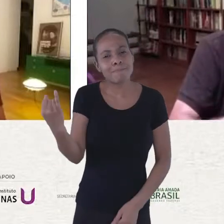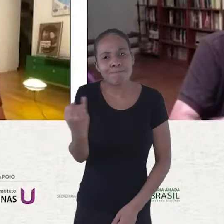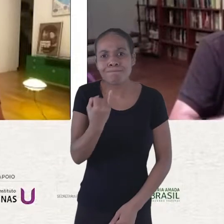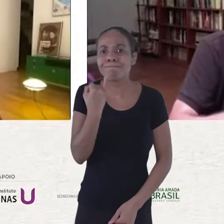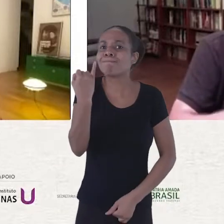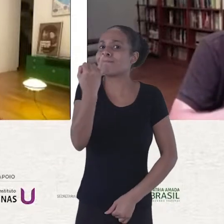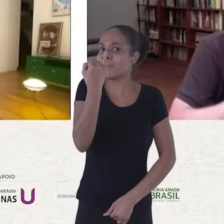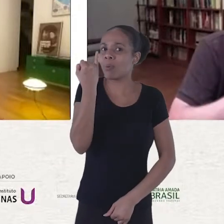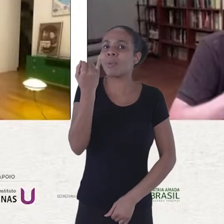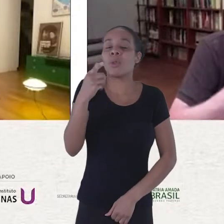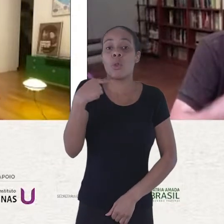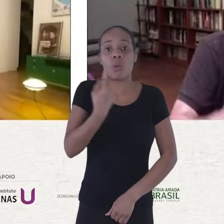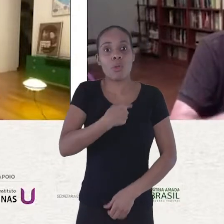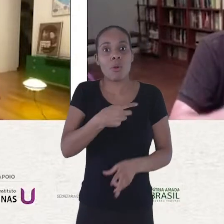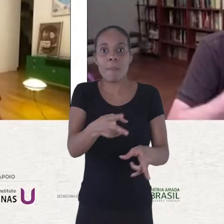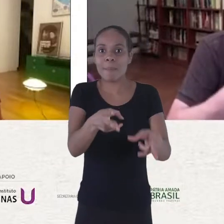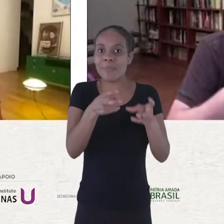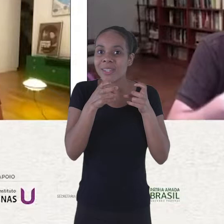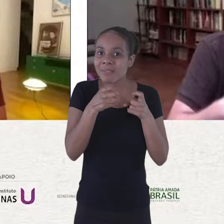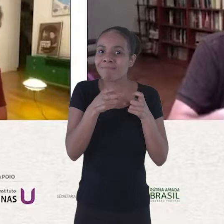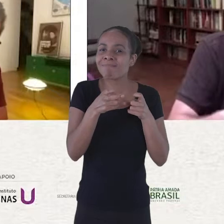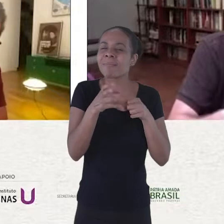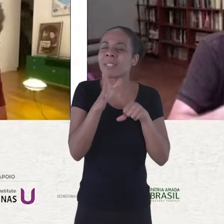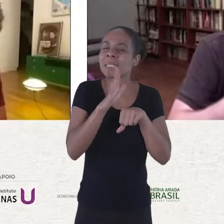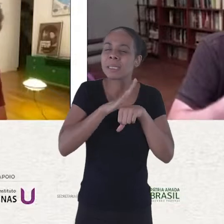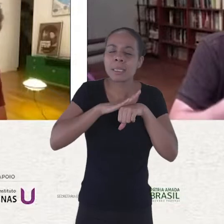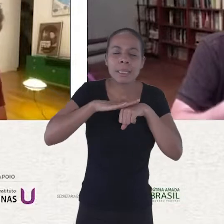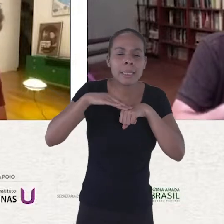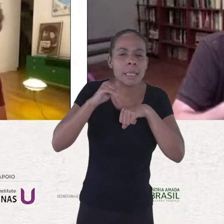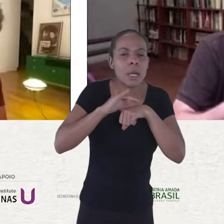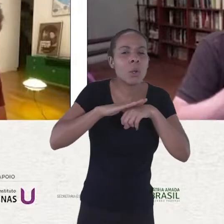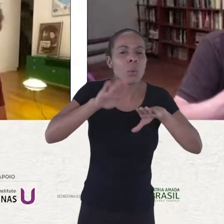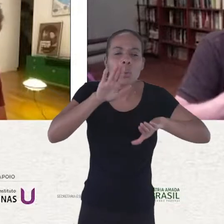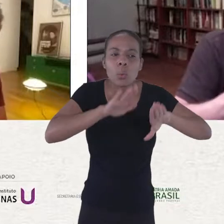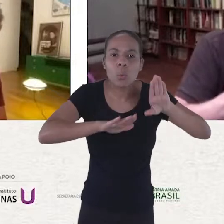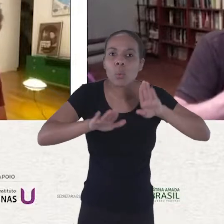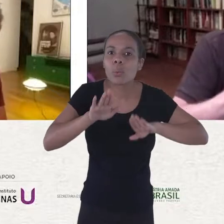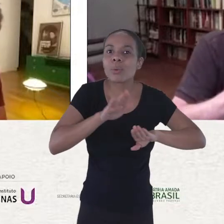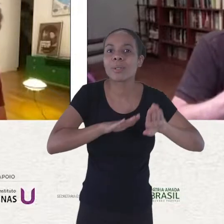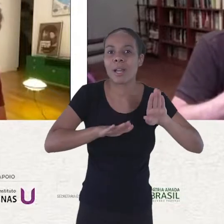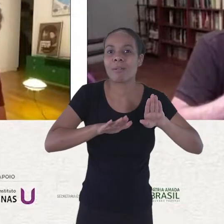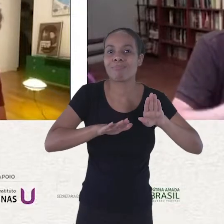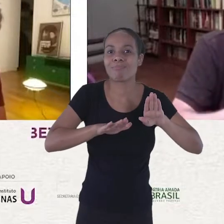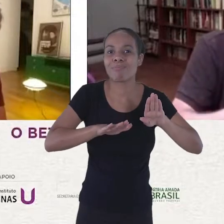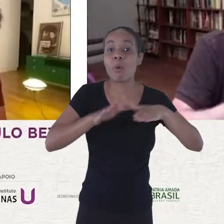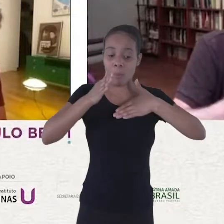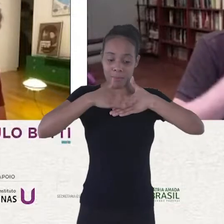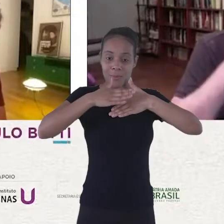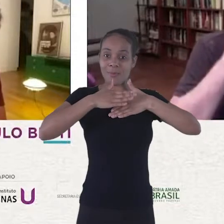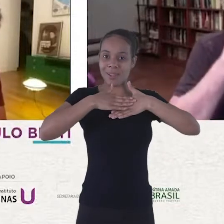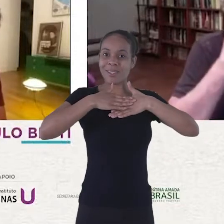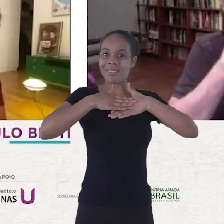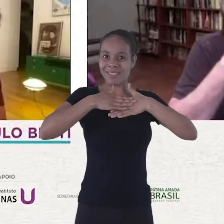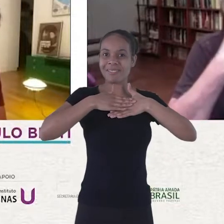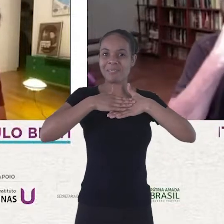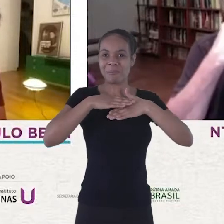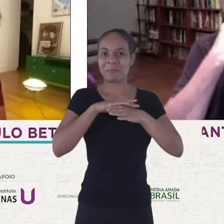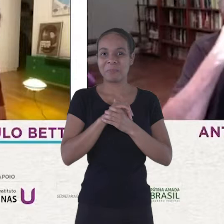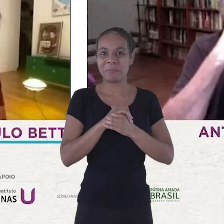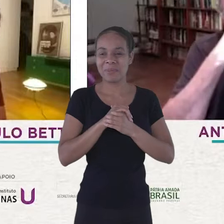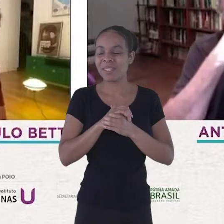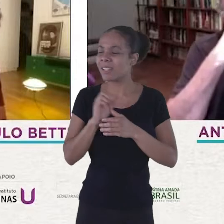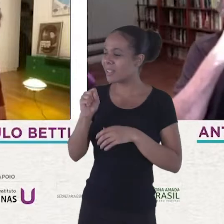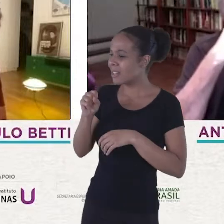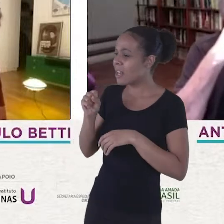vez mais esse cuidado que a gente tem é um cuidado com a gente mesmo, né? Rapaz, nós seremos os antigos daqui a